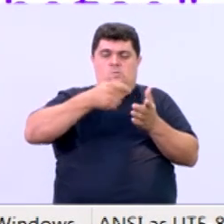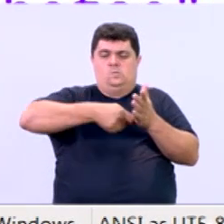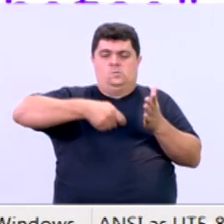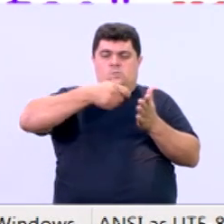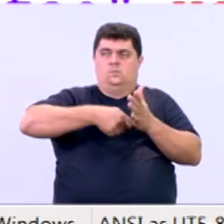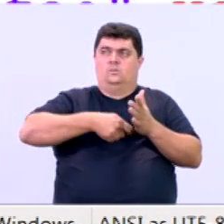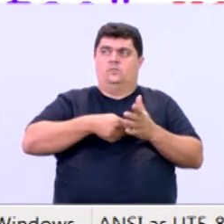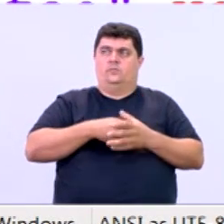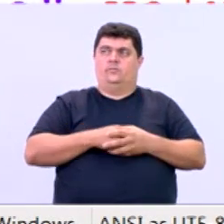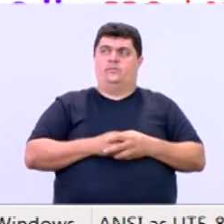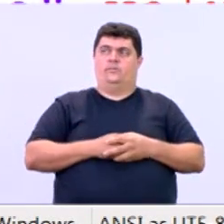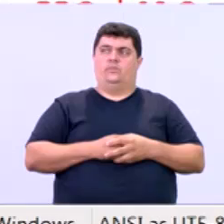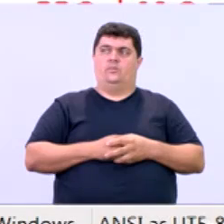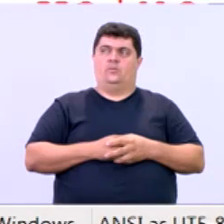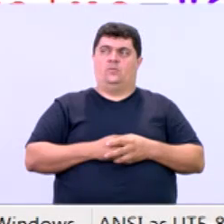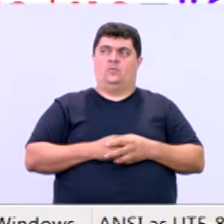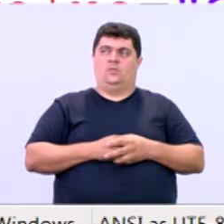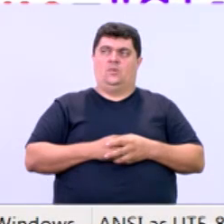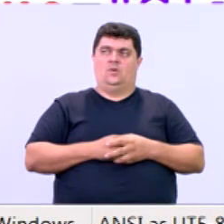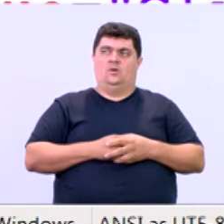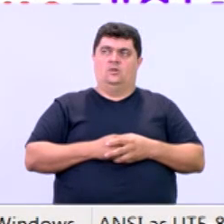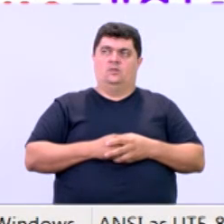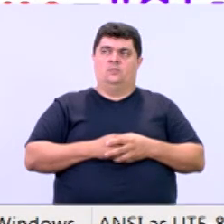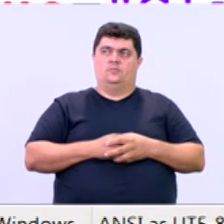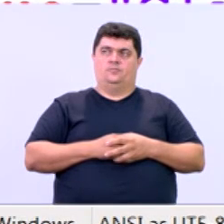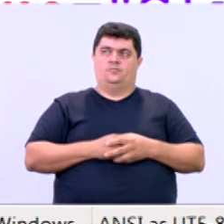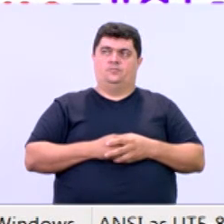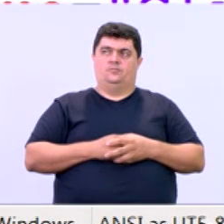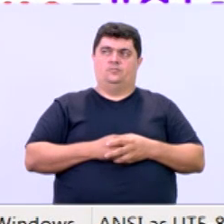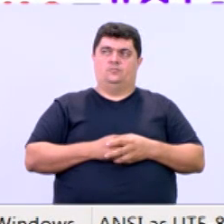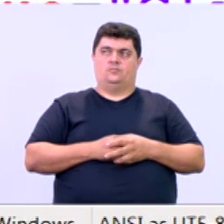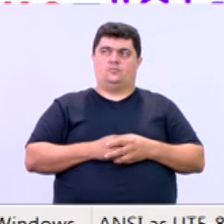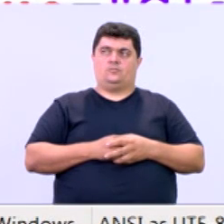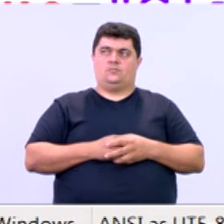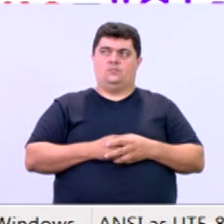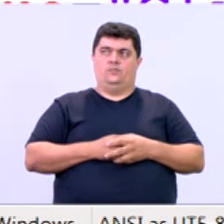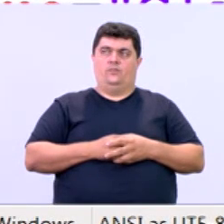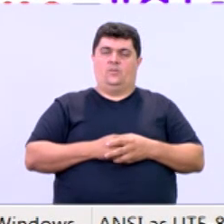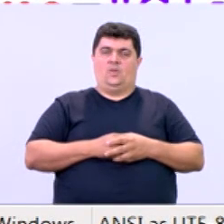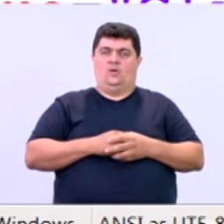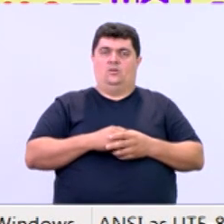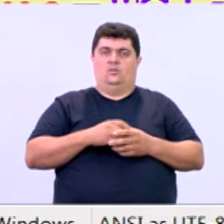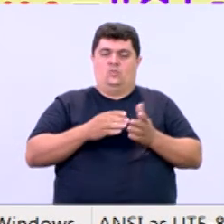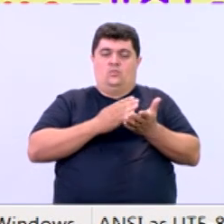a palavra reservada aqui. E ele recebeu o valor inicial vazio.